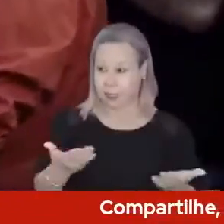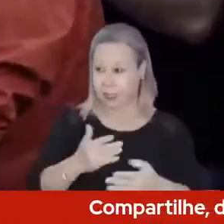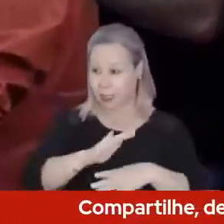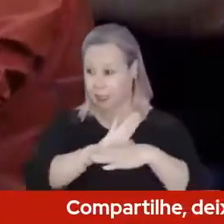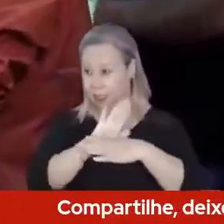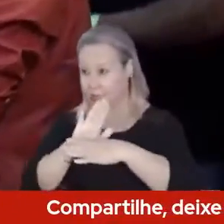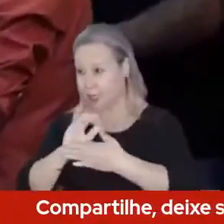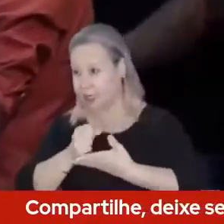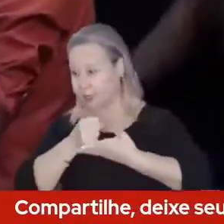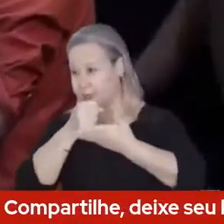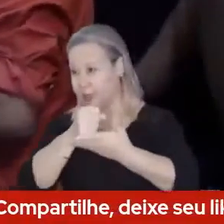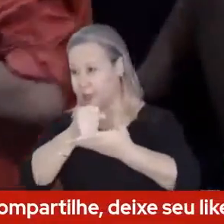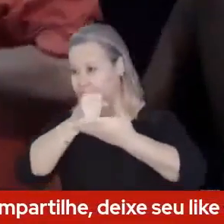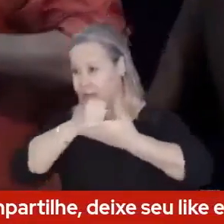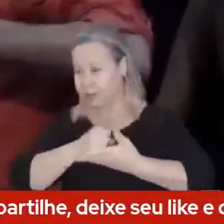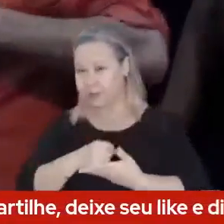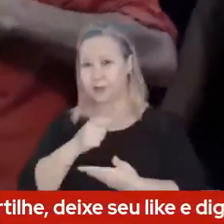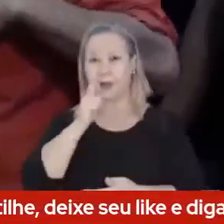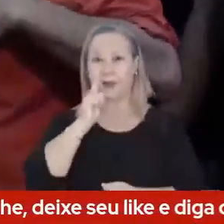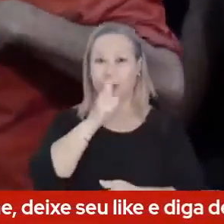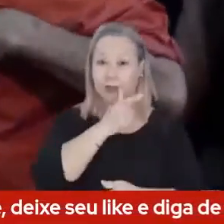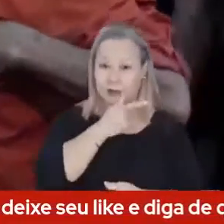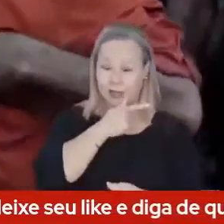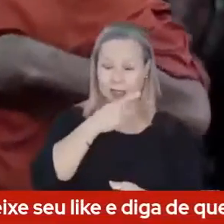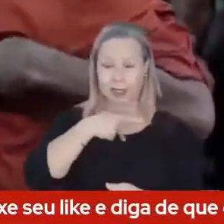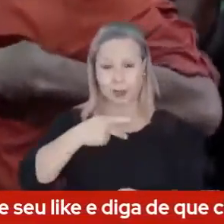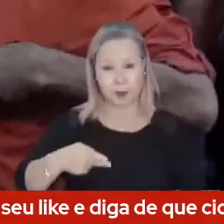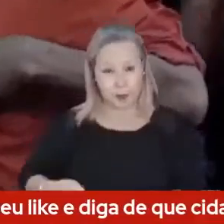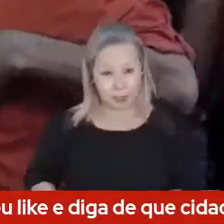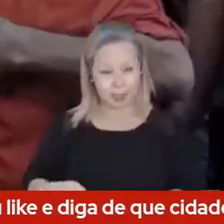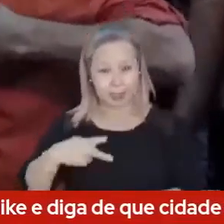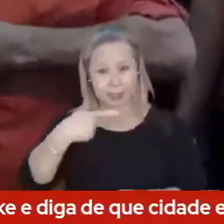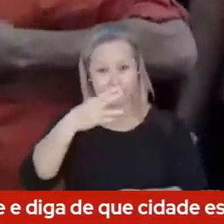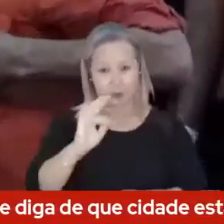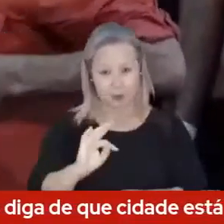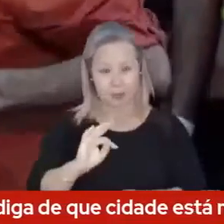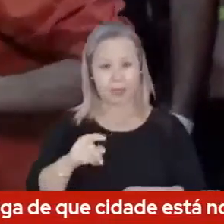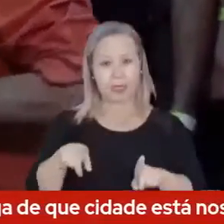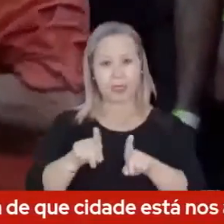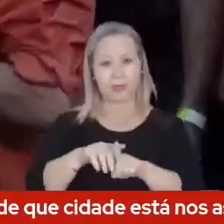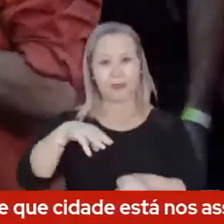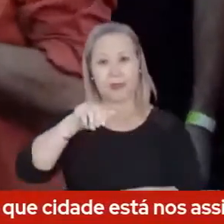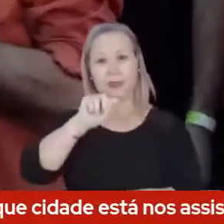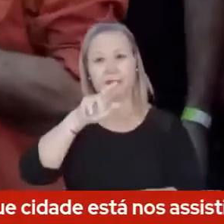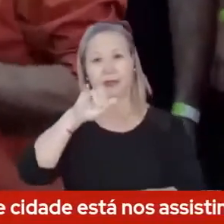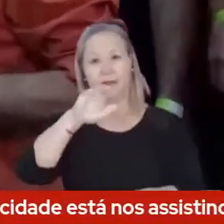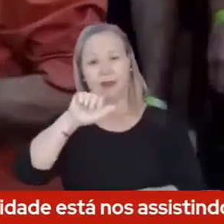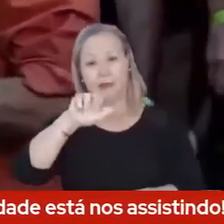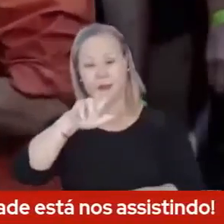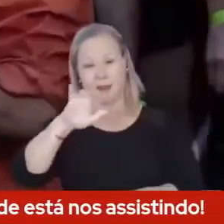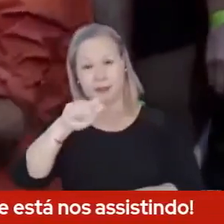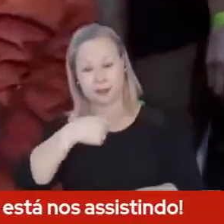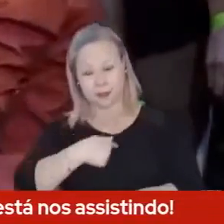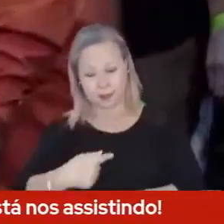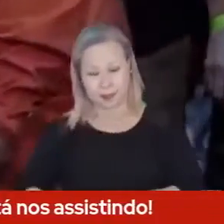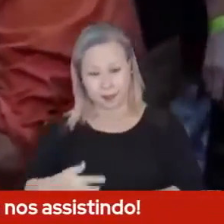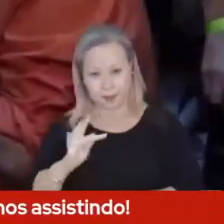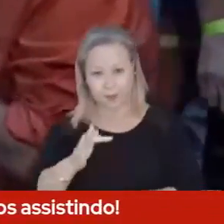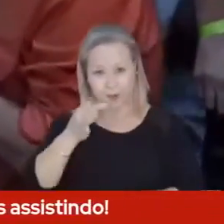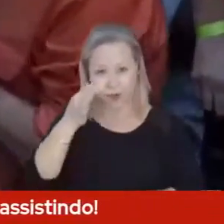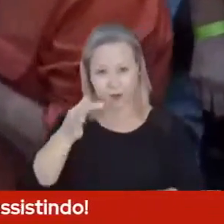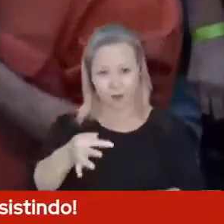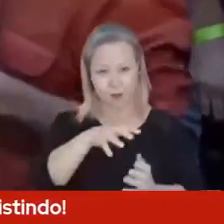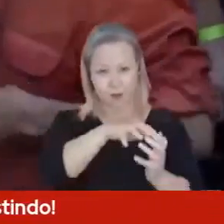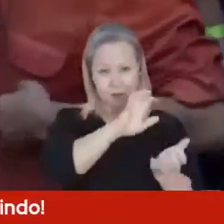nome da Gleice, nossa presidente do PT, e da Marília, nossa futura governadora de Pernambuco. Cumprimentar aqui